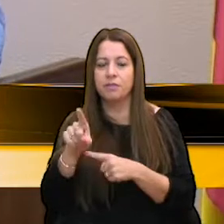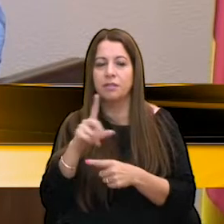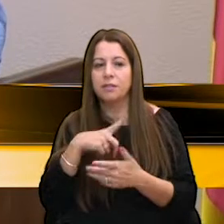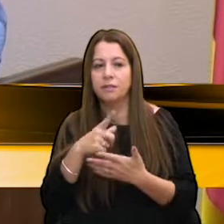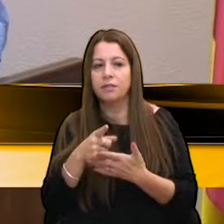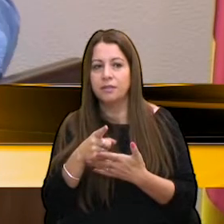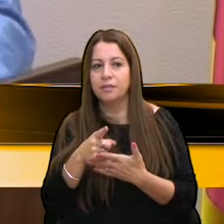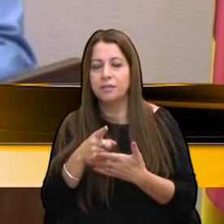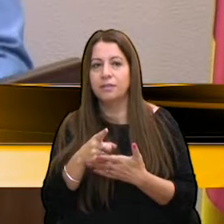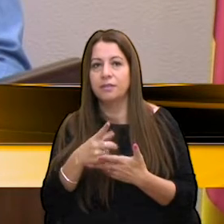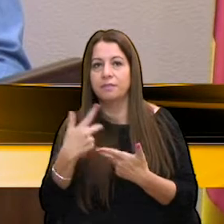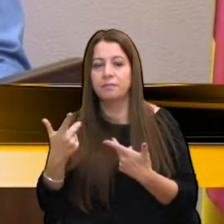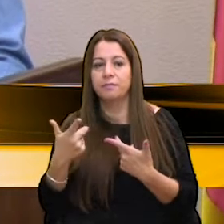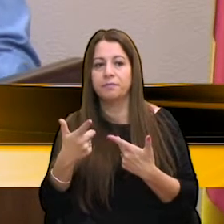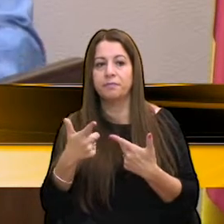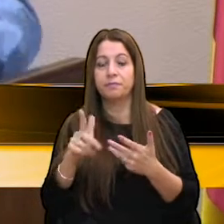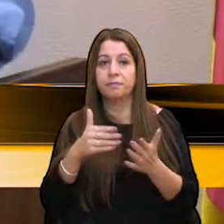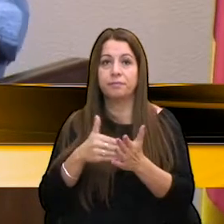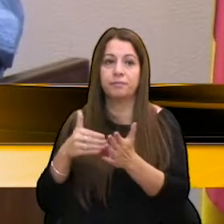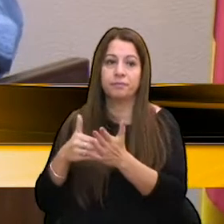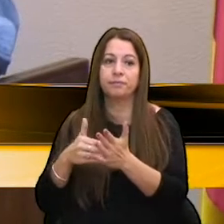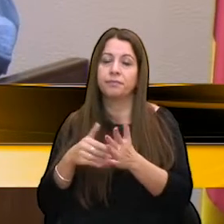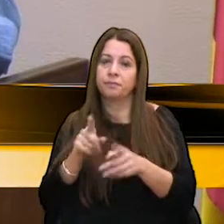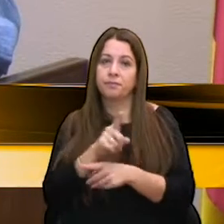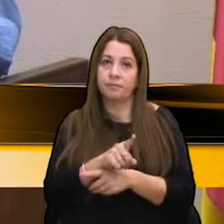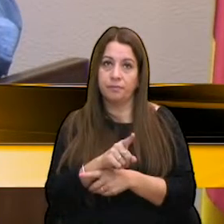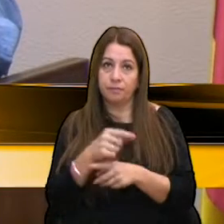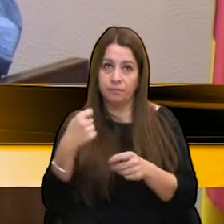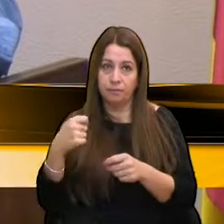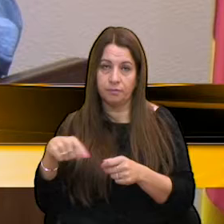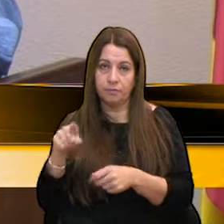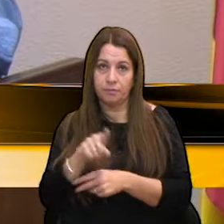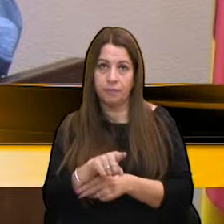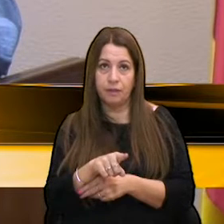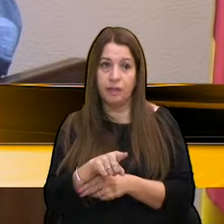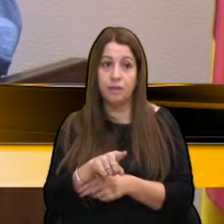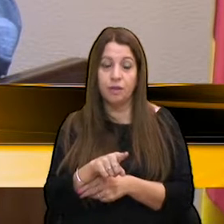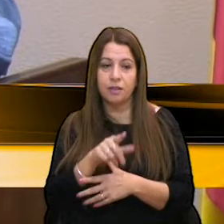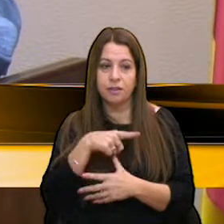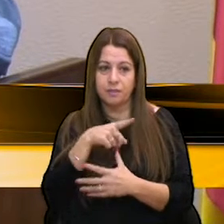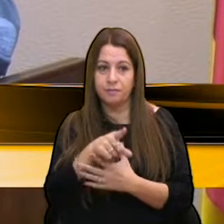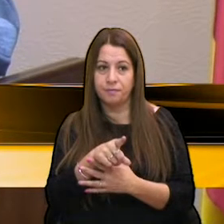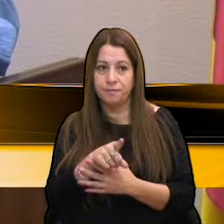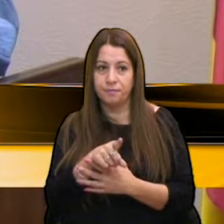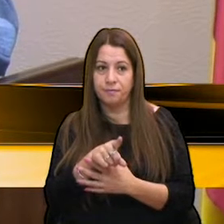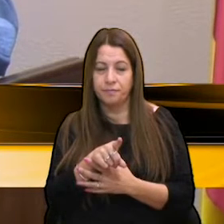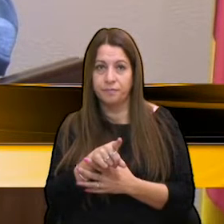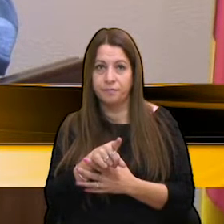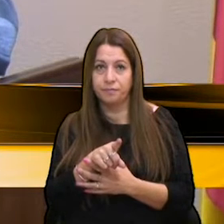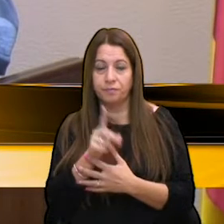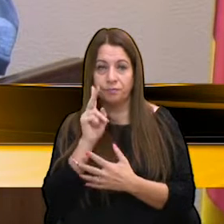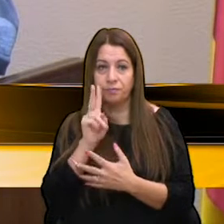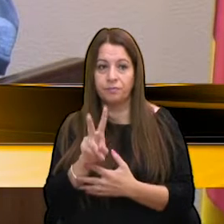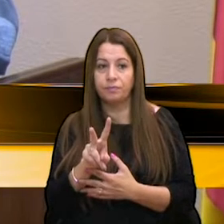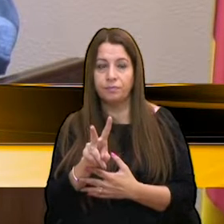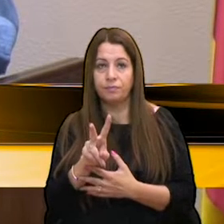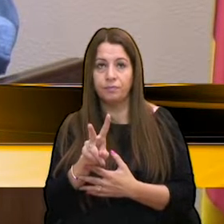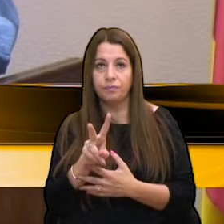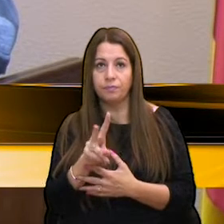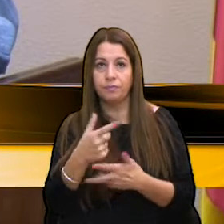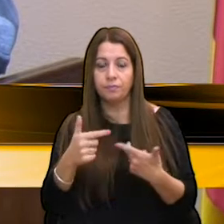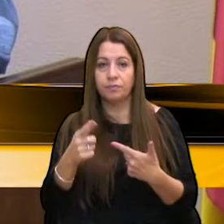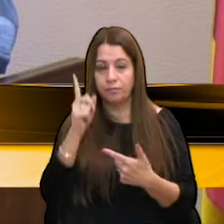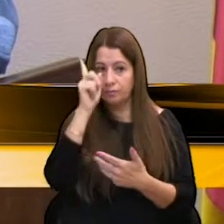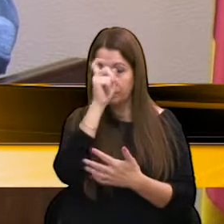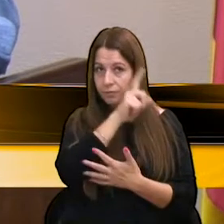atrás, ver o que pode fazer no nosso limite, né? E pedindo: preciso que coloque meu filho numa creche, porque a situação